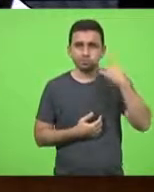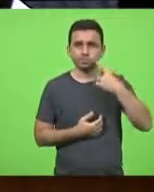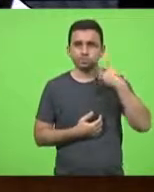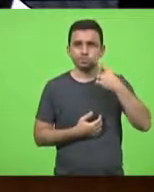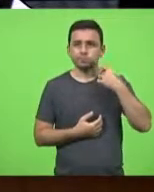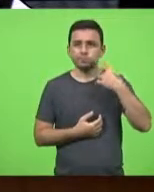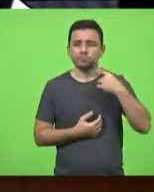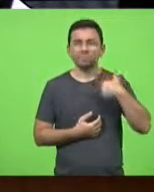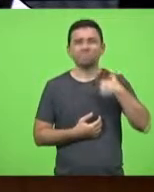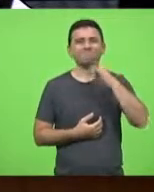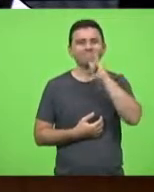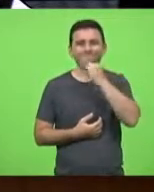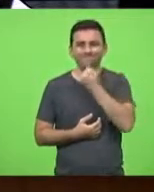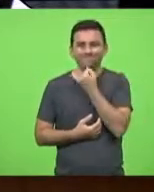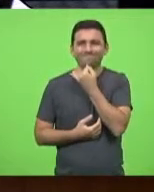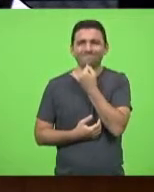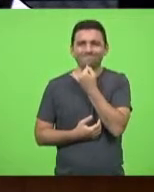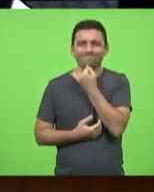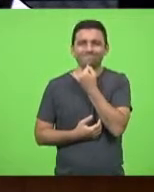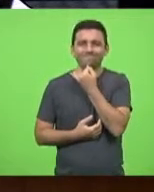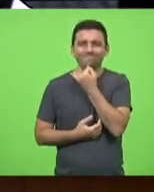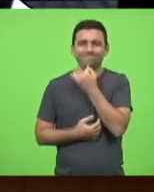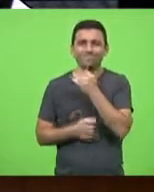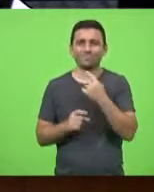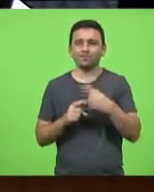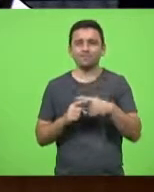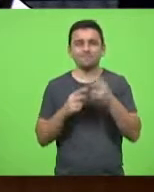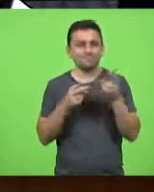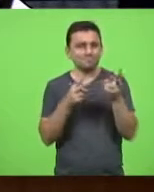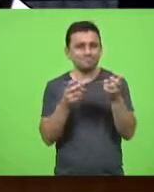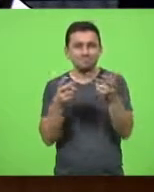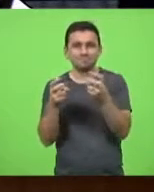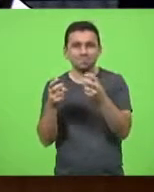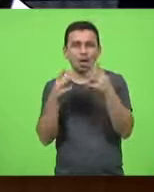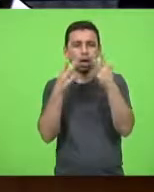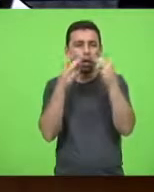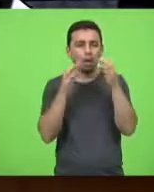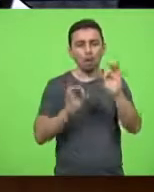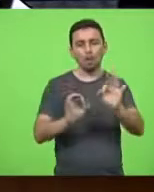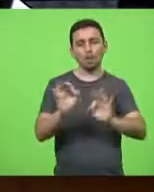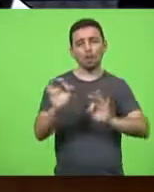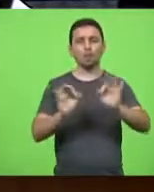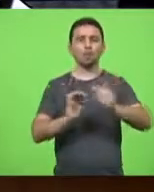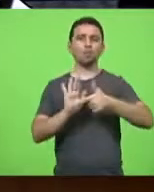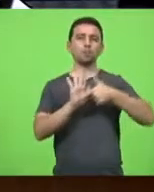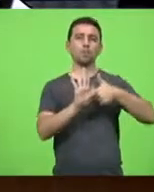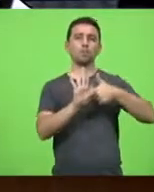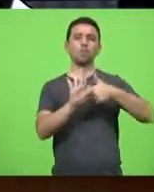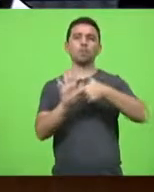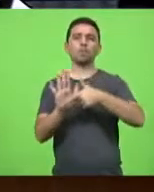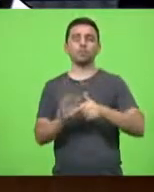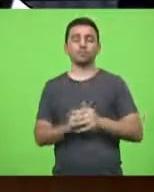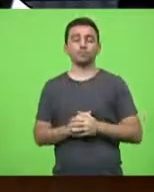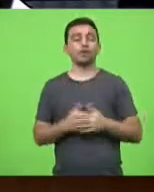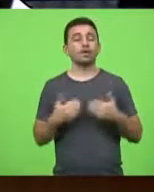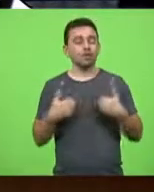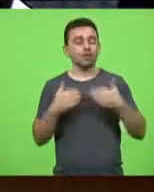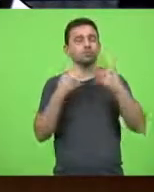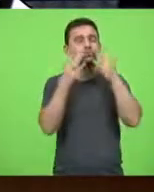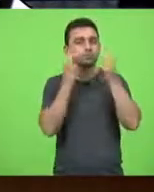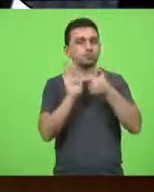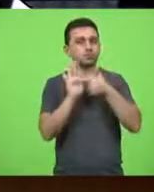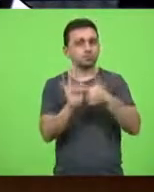fico entristecido de ver esse teatro sendo montado. Eu apresentei hoje, senhores deputados,